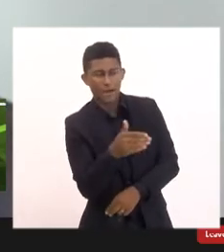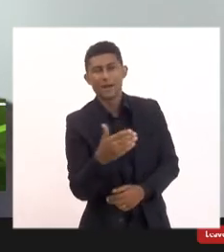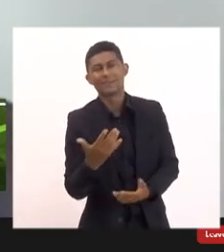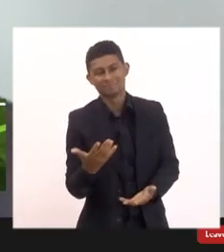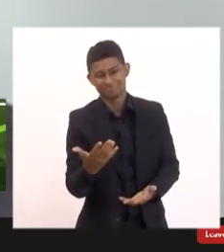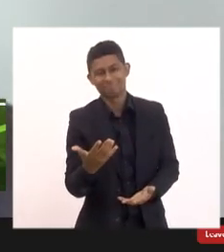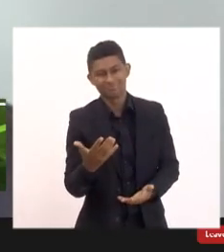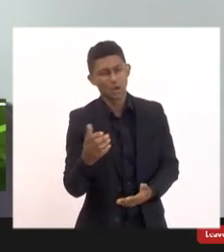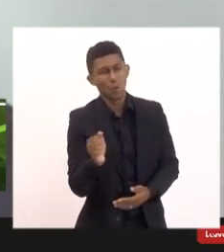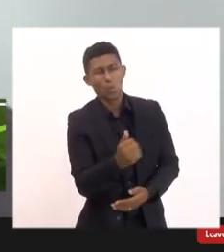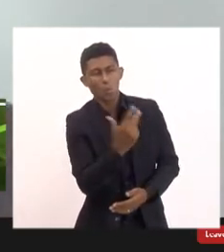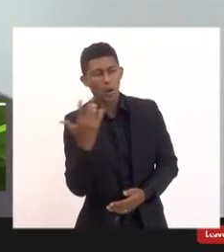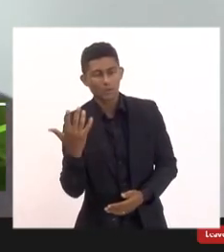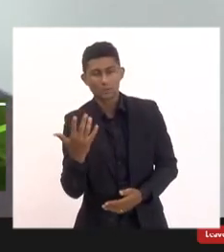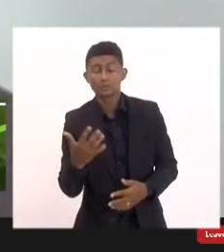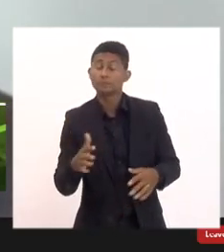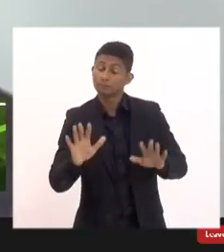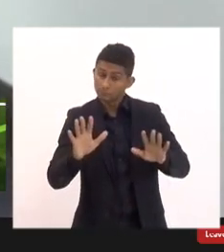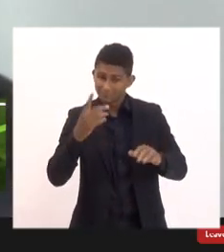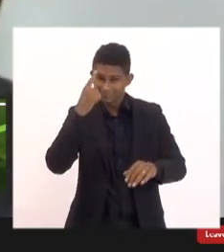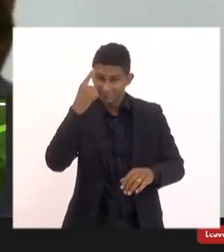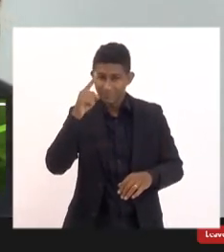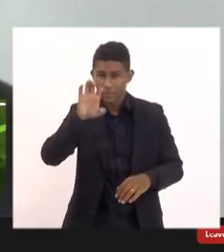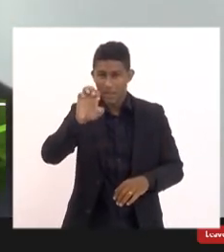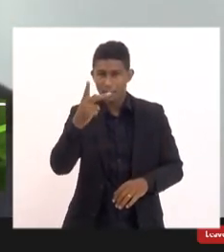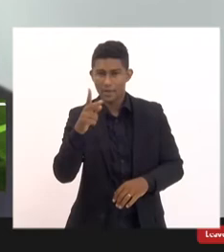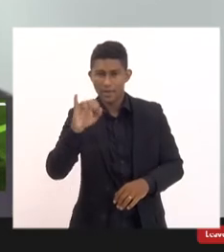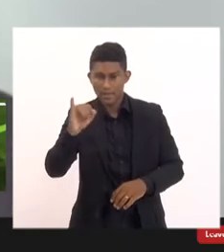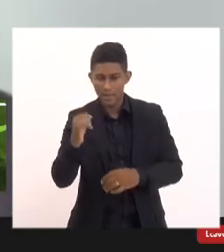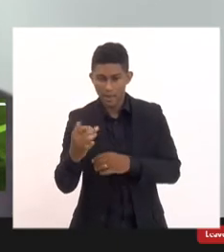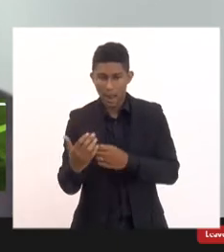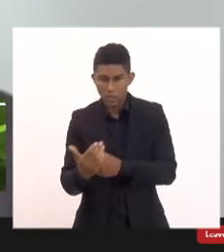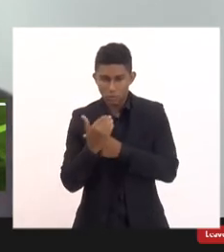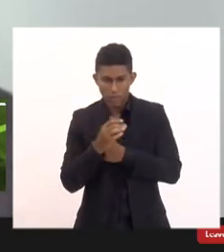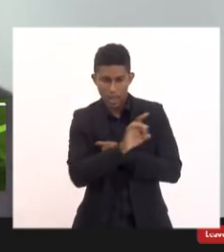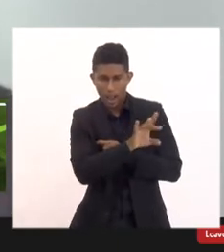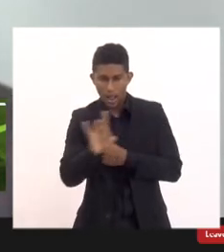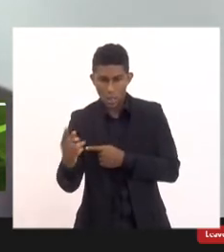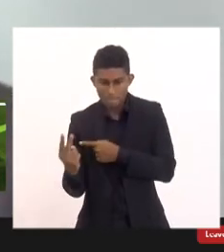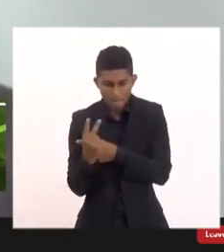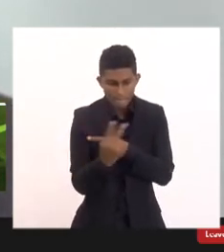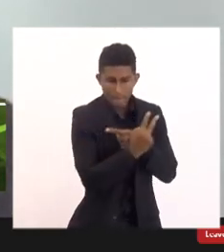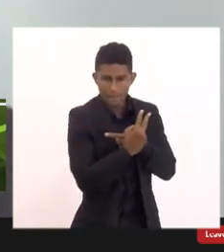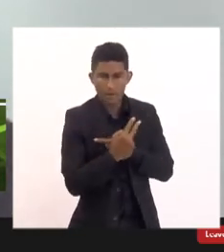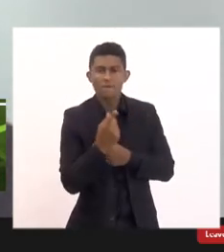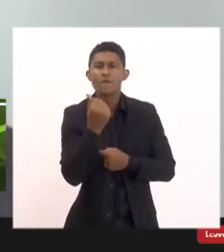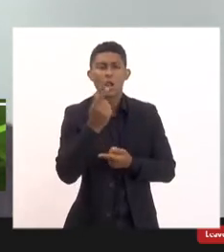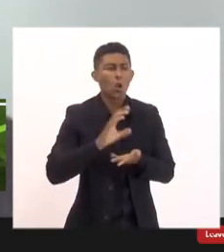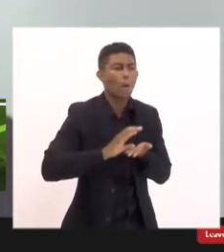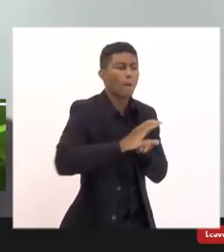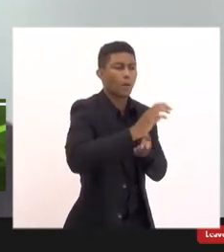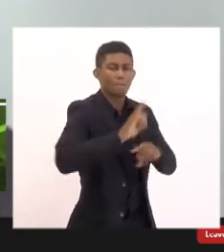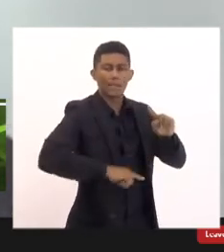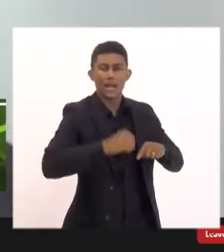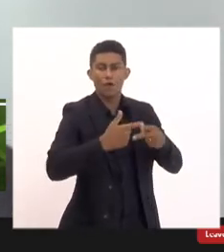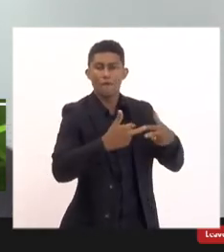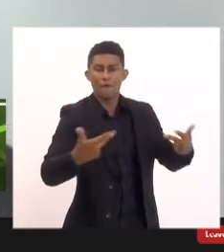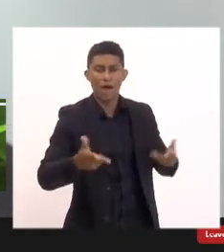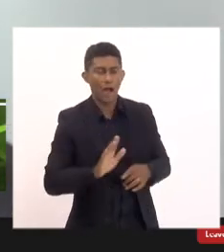dos EPIs referidos pelo subsecretário e também lá na resolução